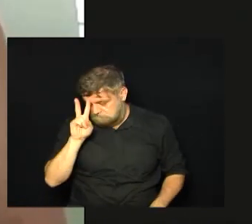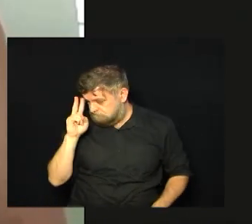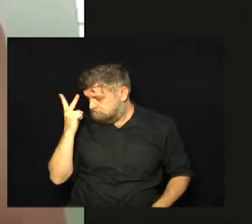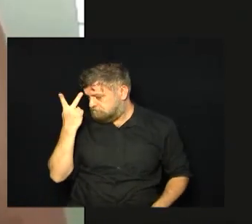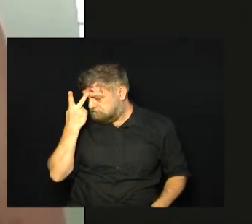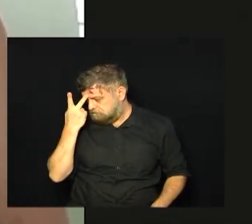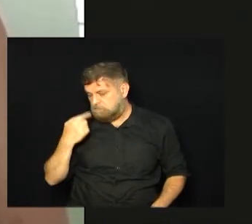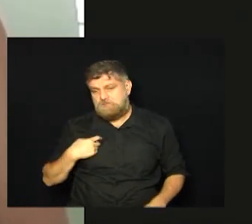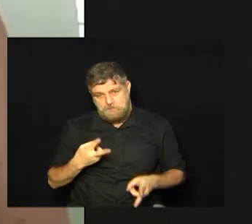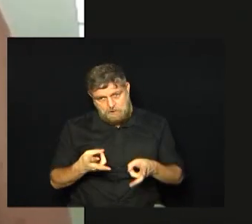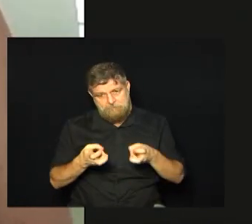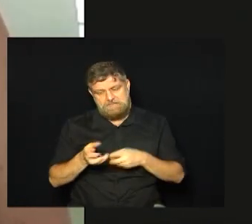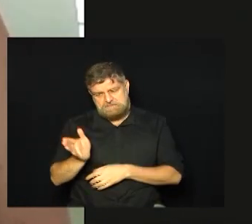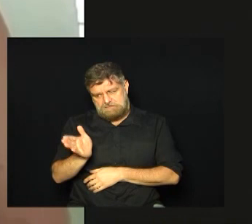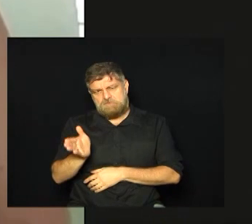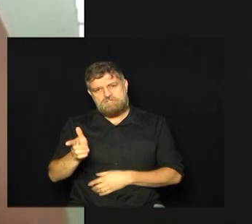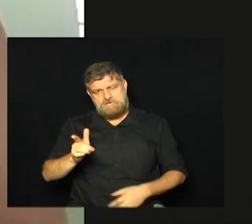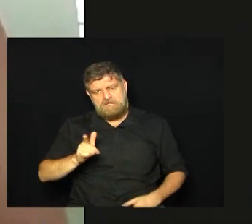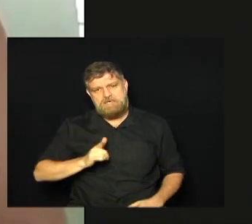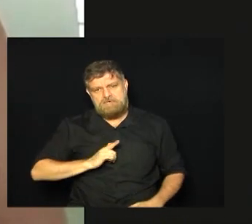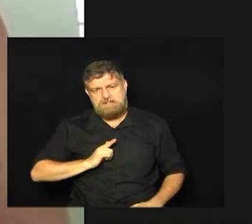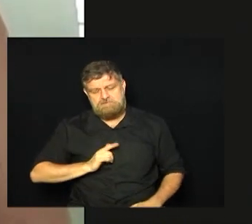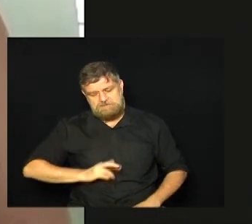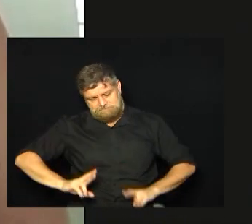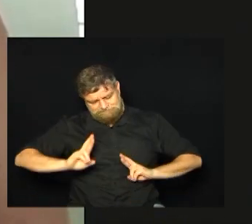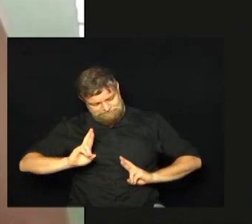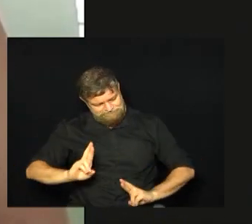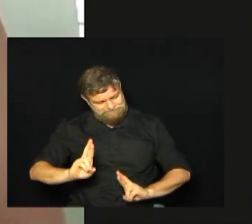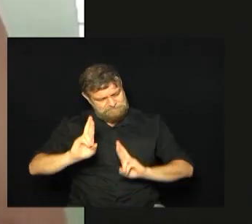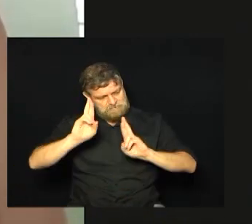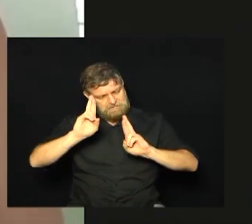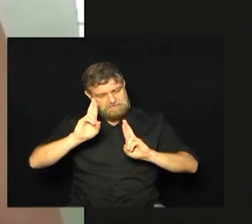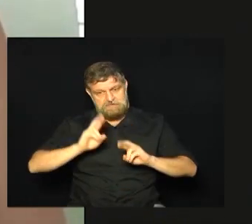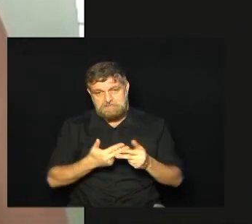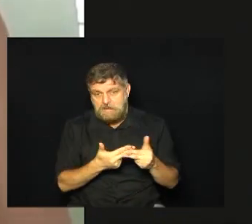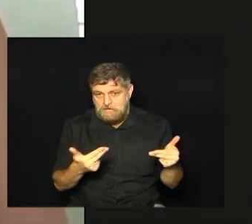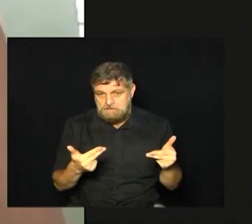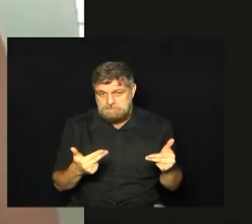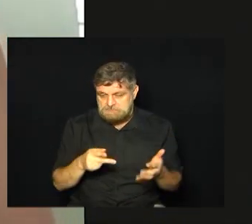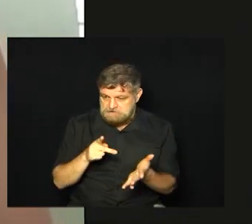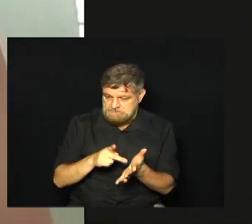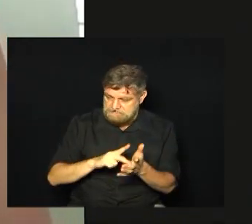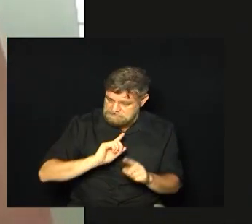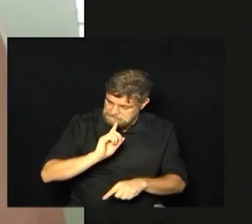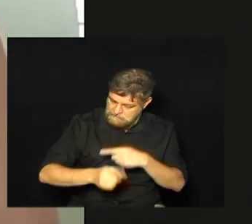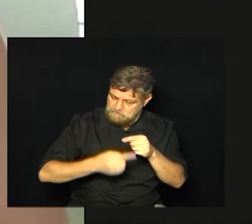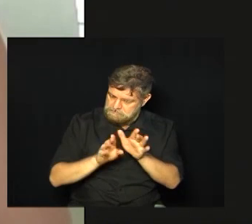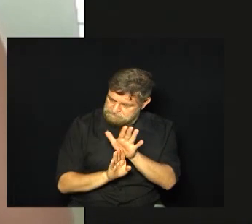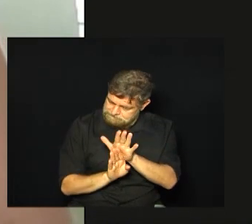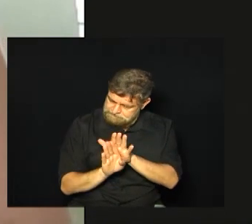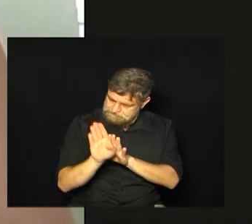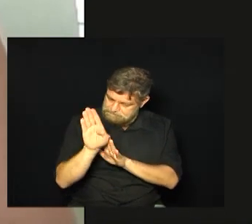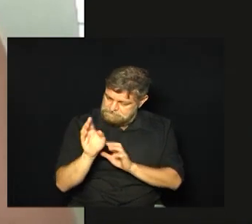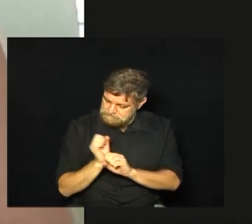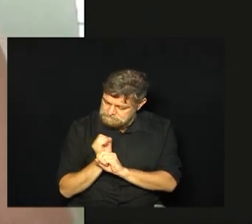percebo isso. Eu tenho esperança de que as coisas realmente evoluam, né, nos